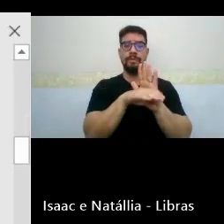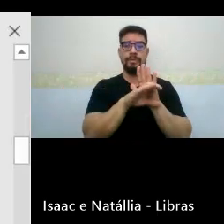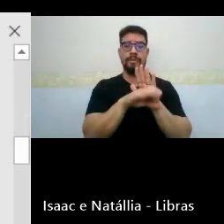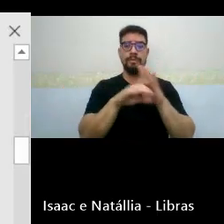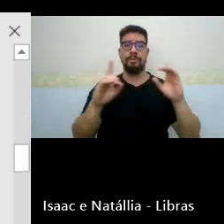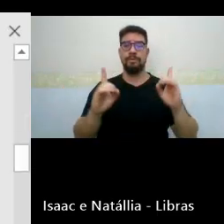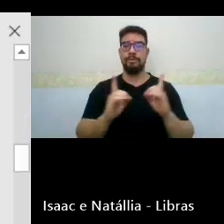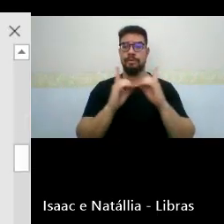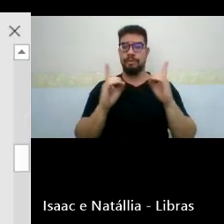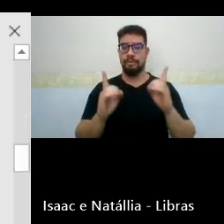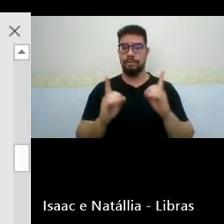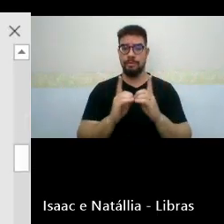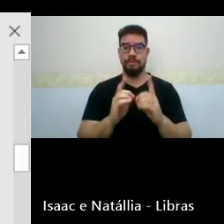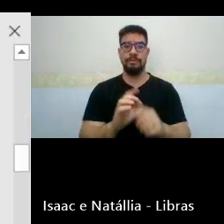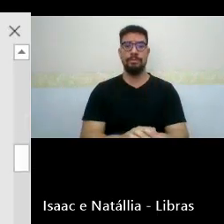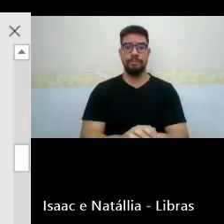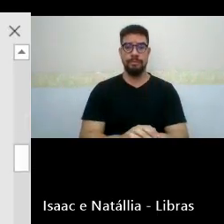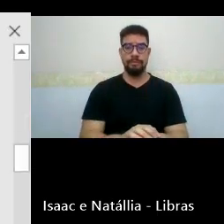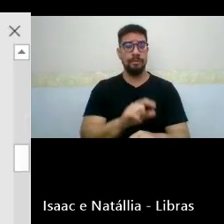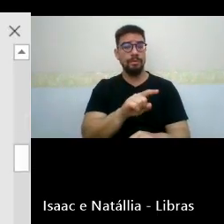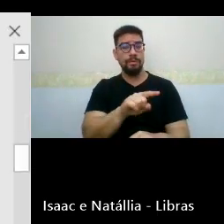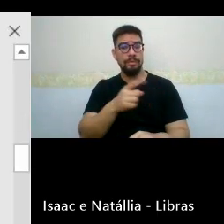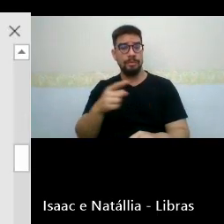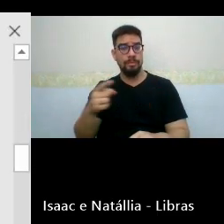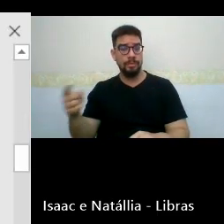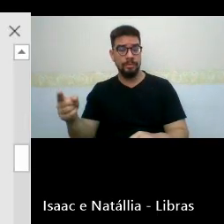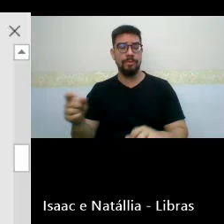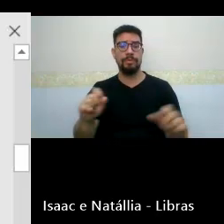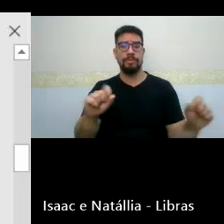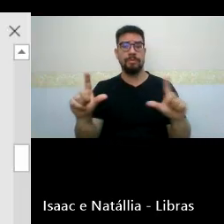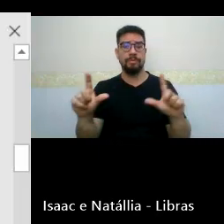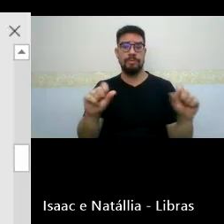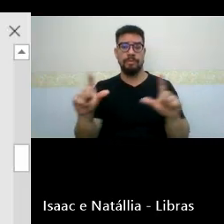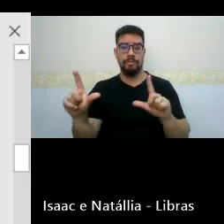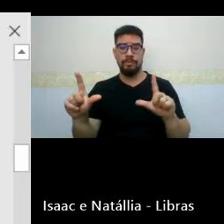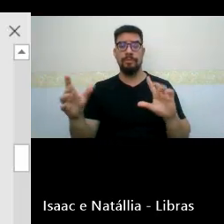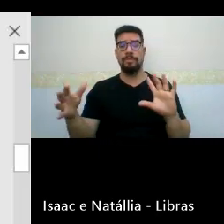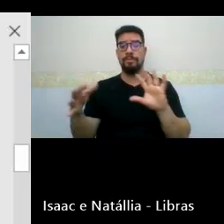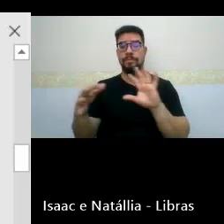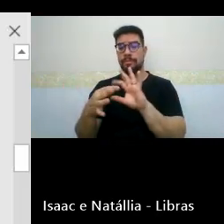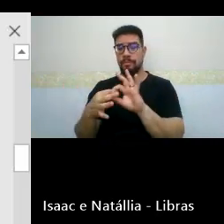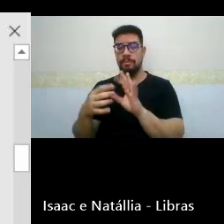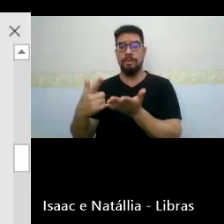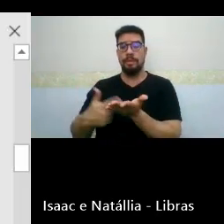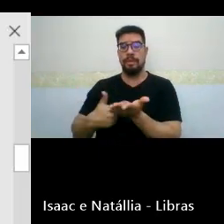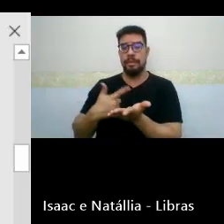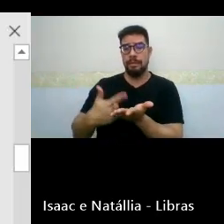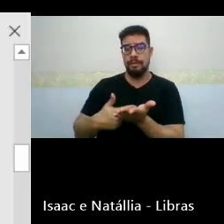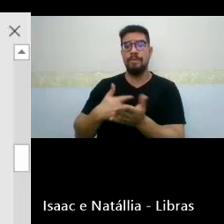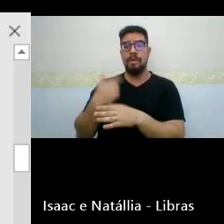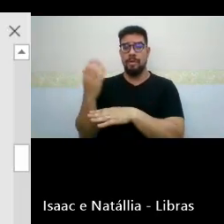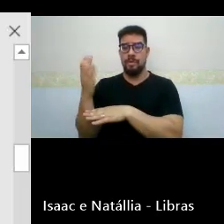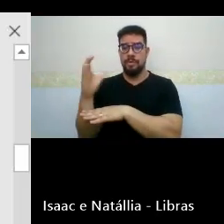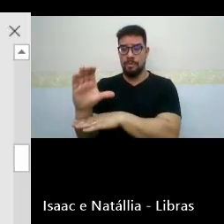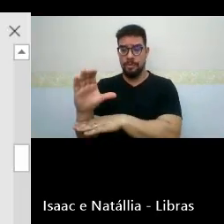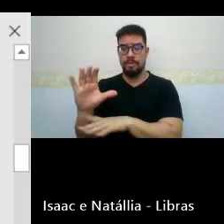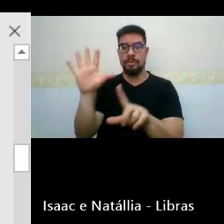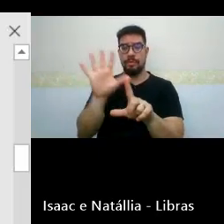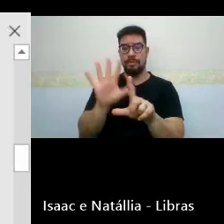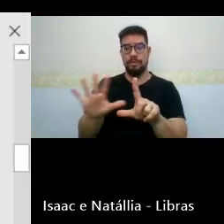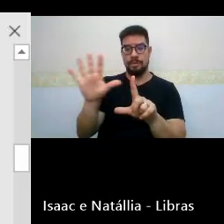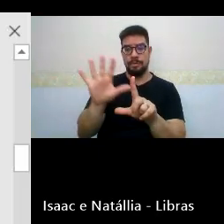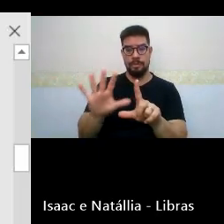os próximos slides, eles estão baseados num livro que eu disponibilizei lá no AVA para vocês. O livro se